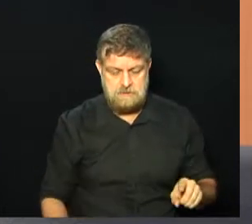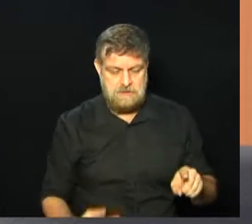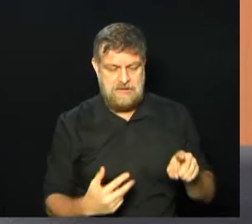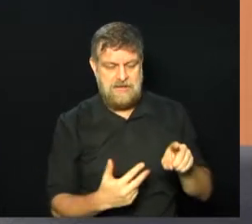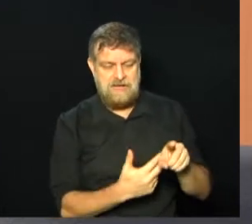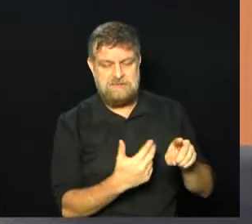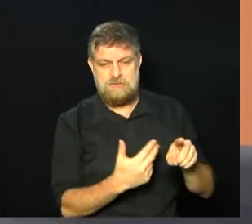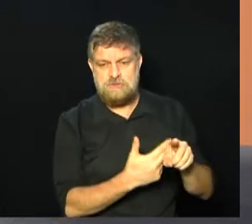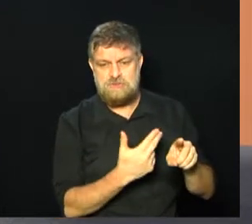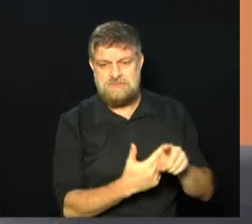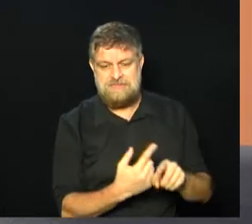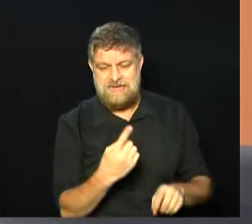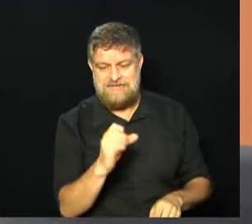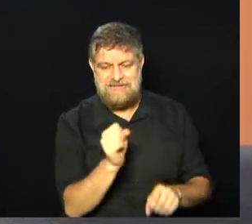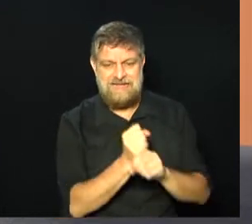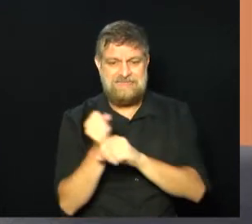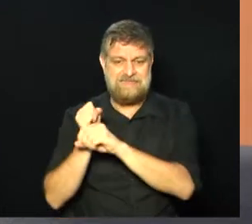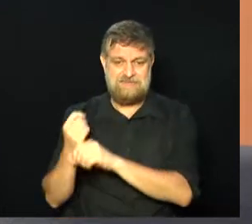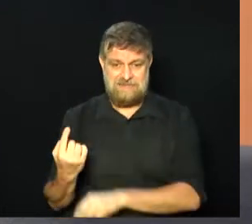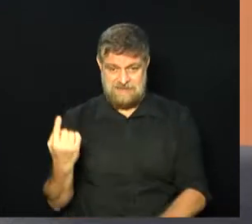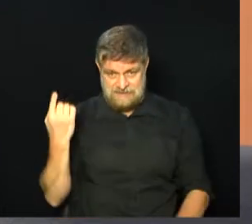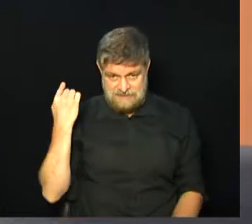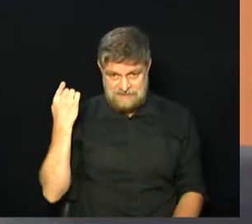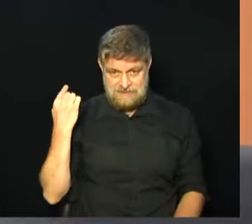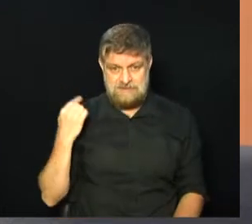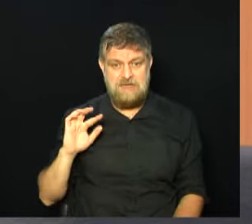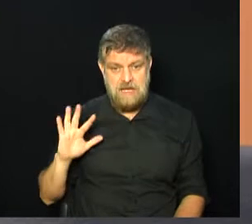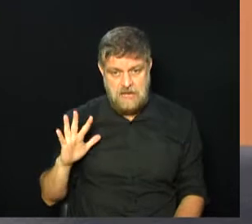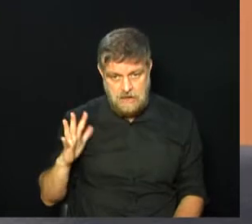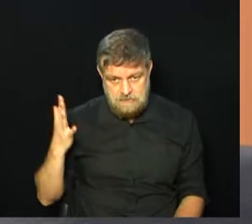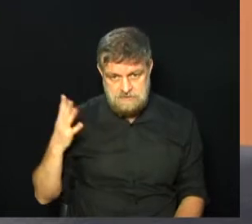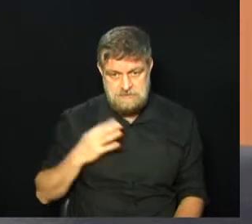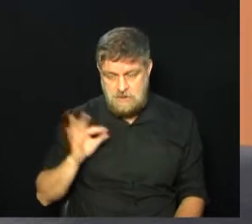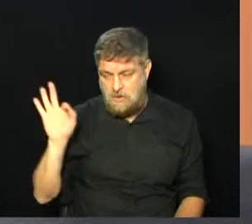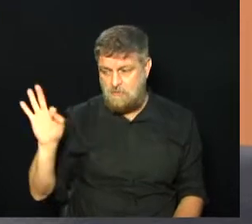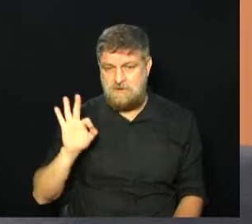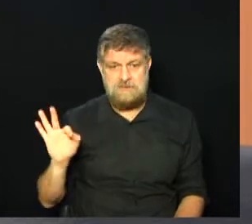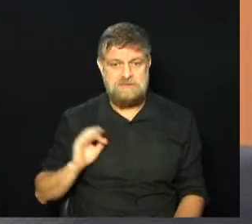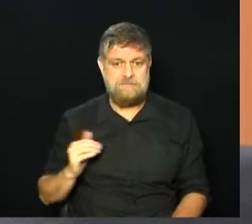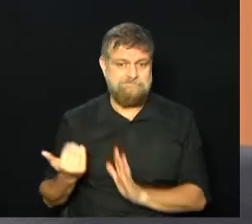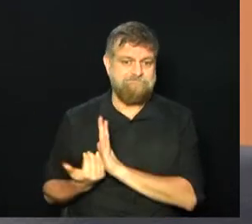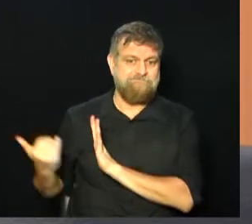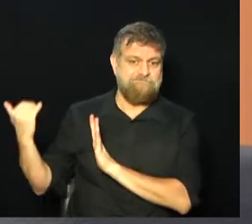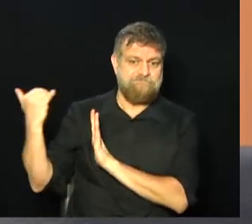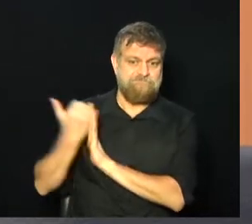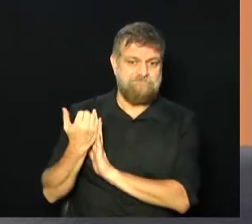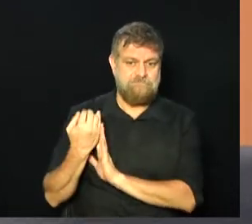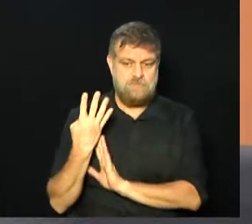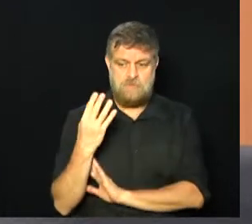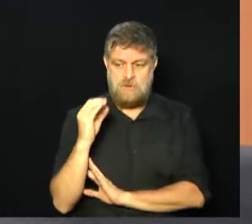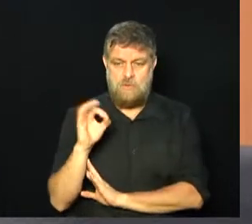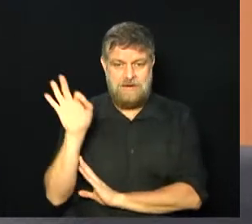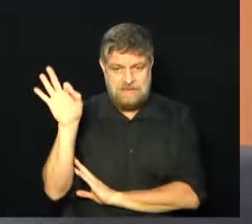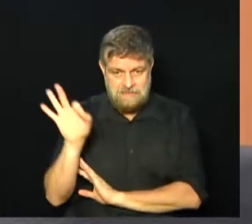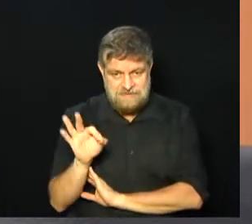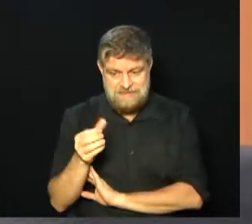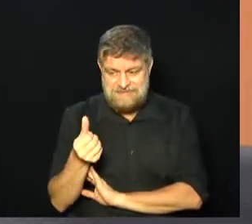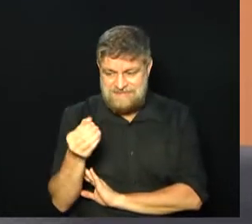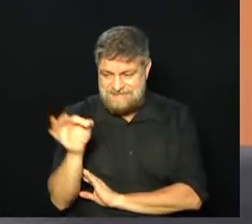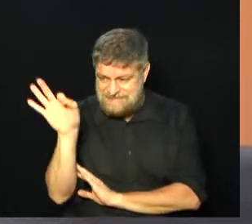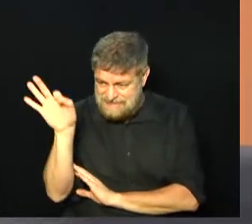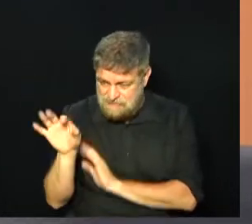10, 15, 20 anos atrás, ela causava um percentual muito grande. 40, 50, 60, tinham várias